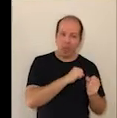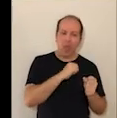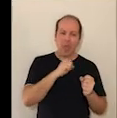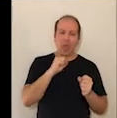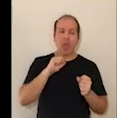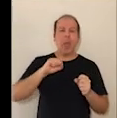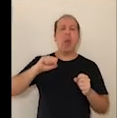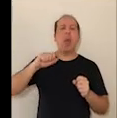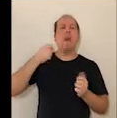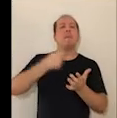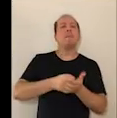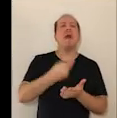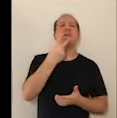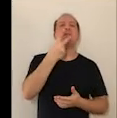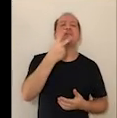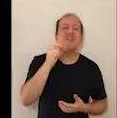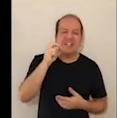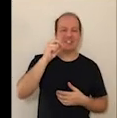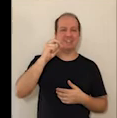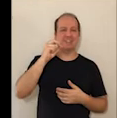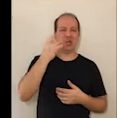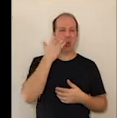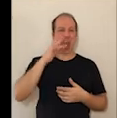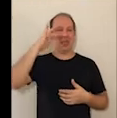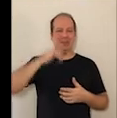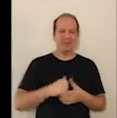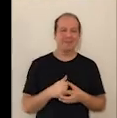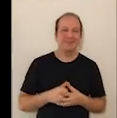dou mais 20 olhos de bois dourado.